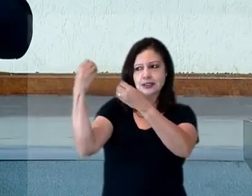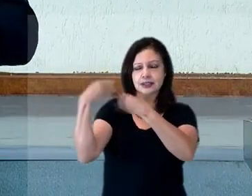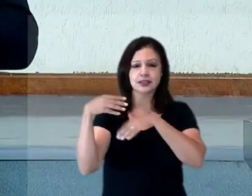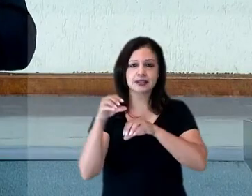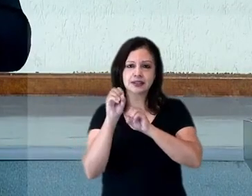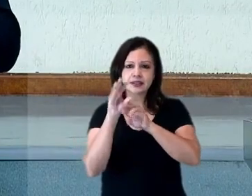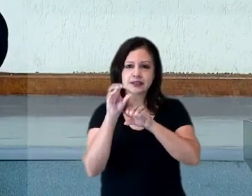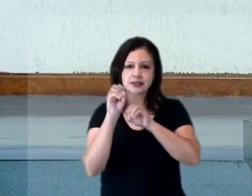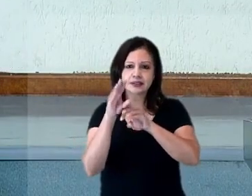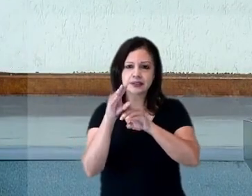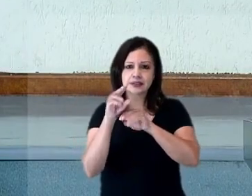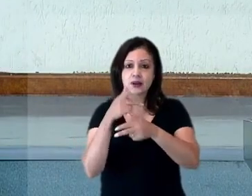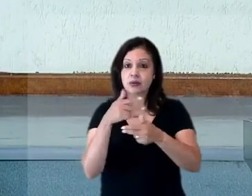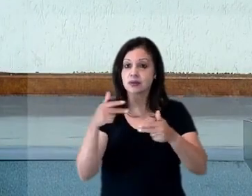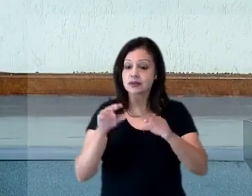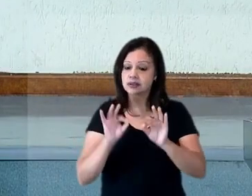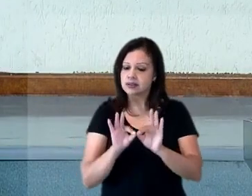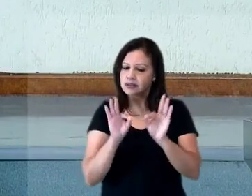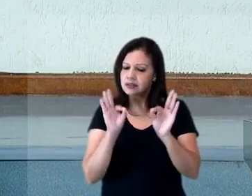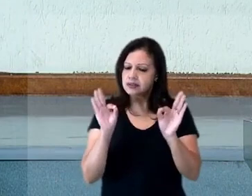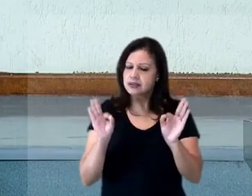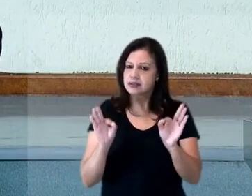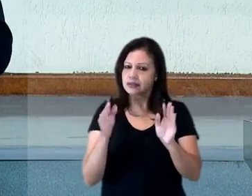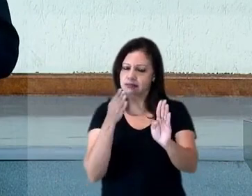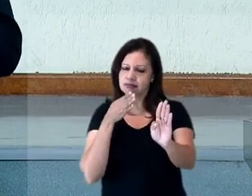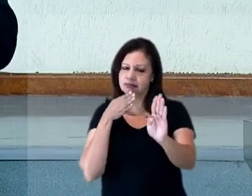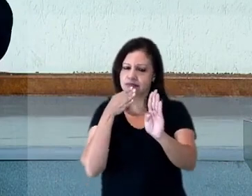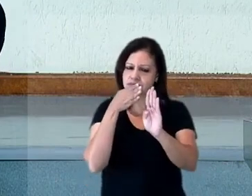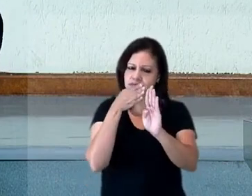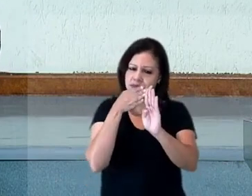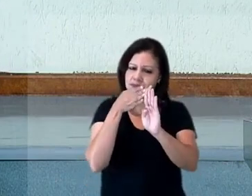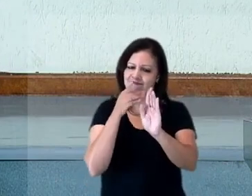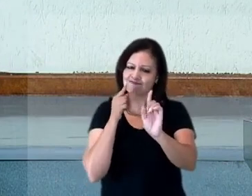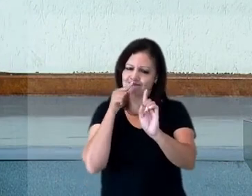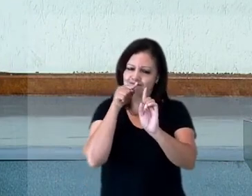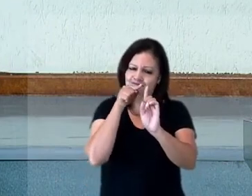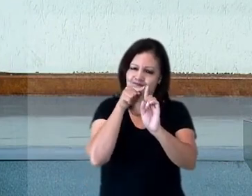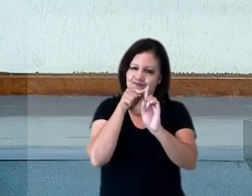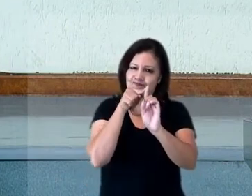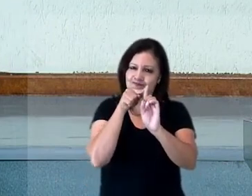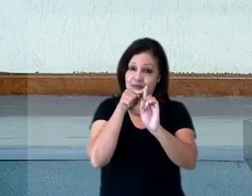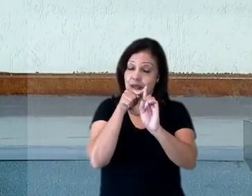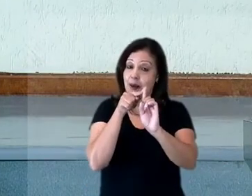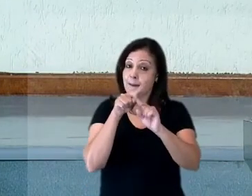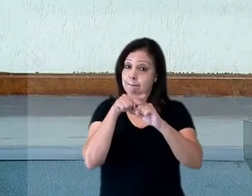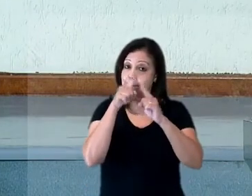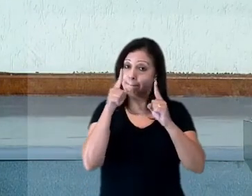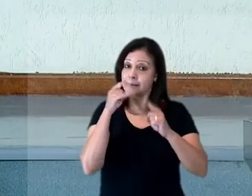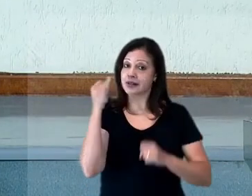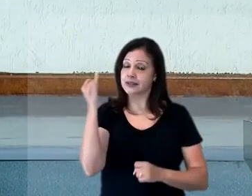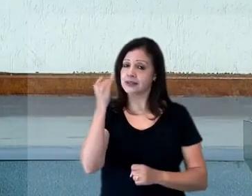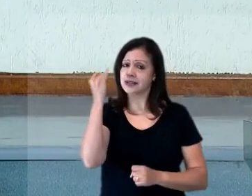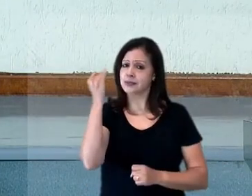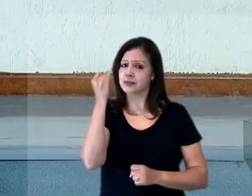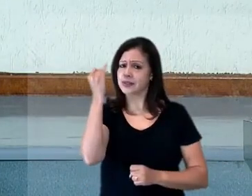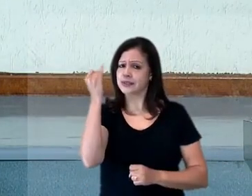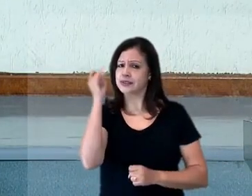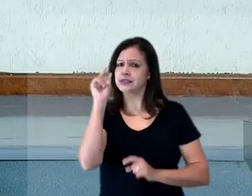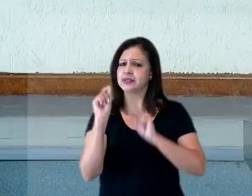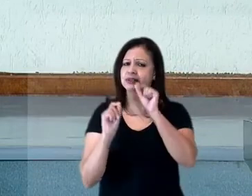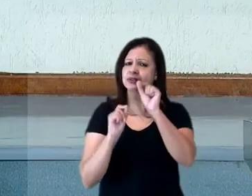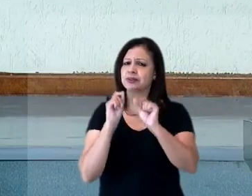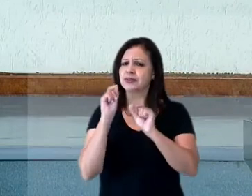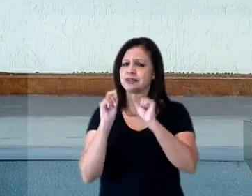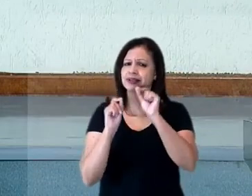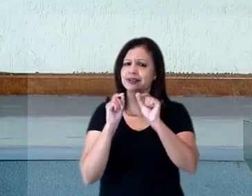Algo simples, objetivo, direto, mas importante, que nós não nos atentamos muitas vezes